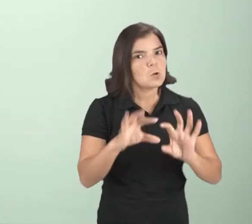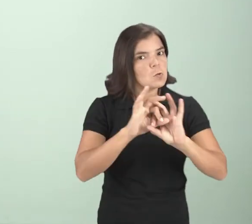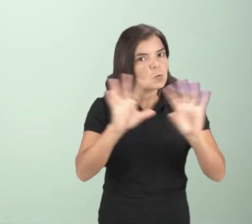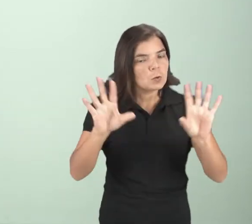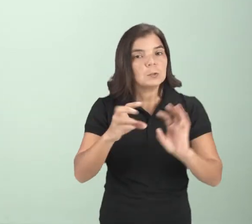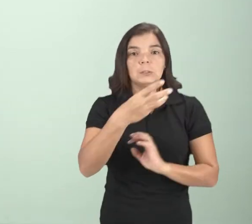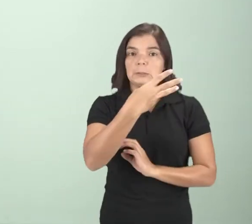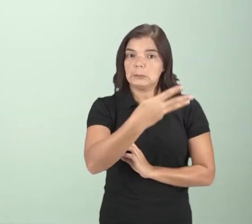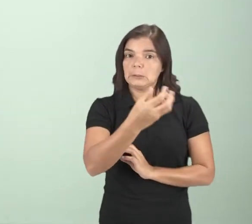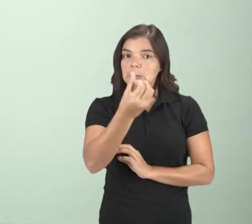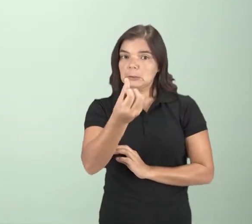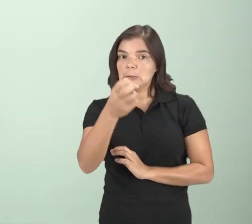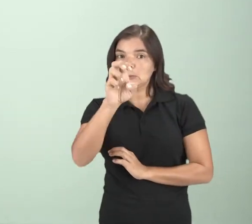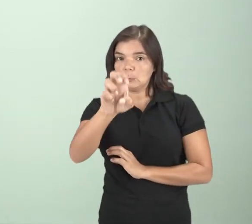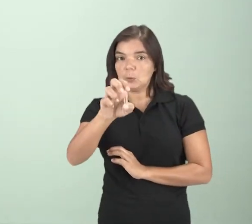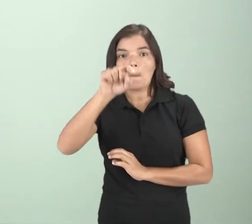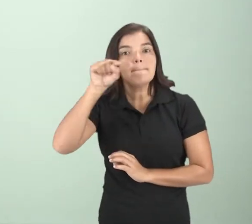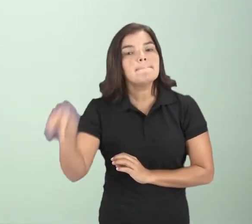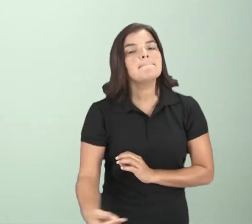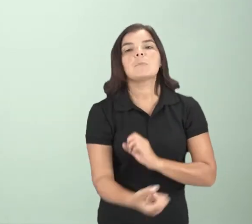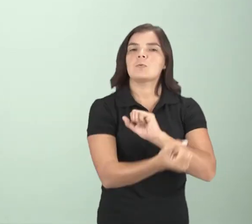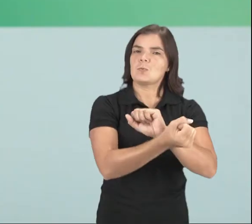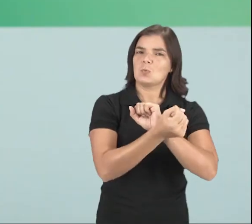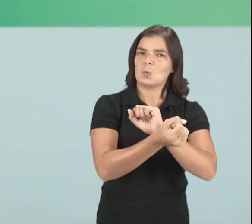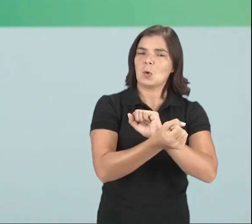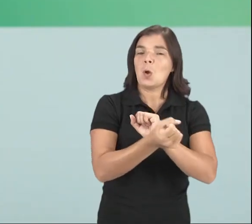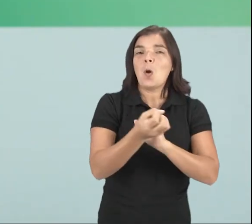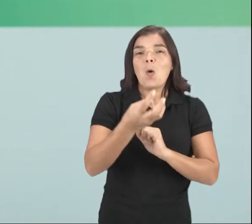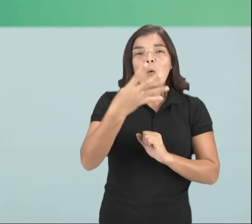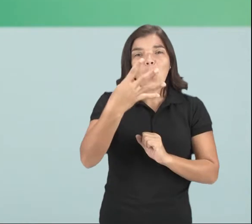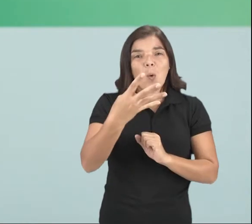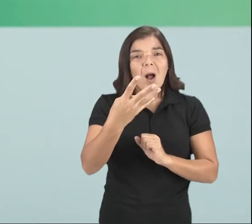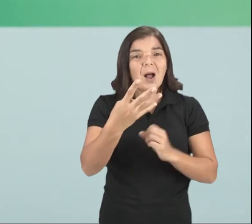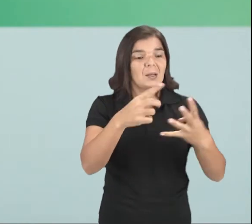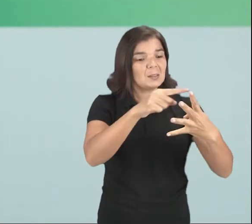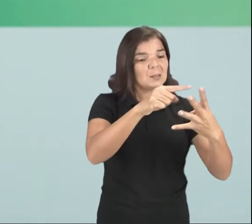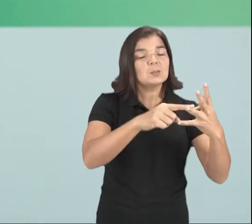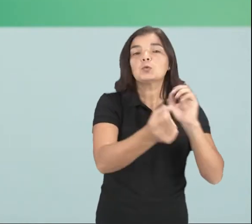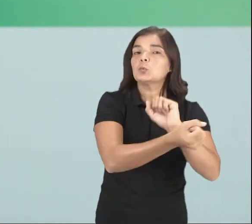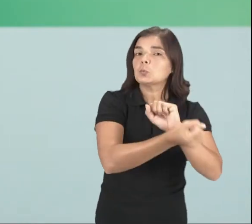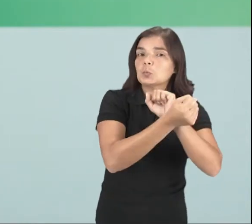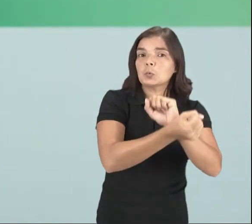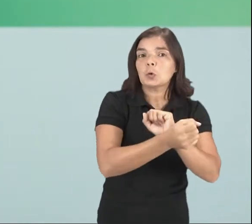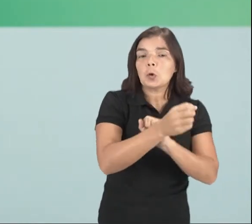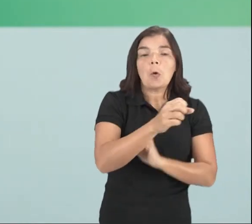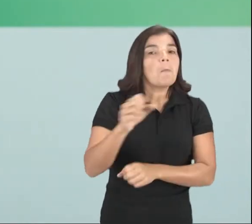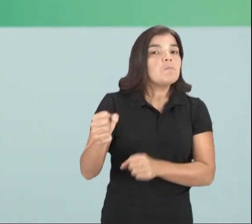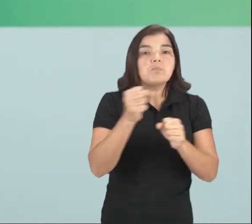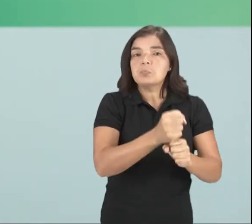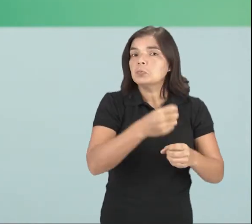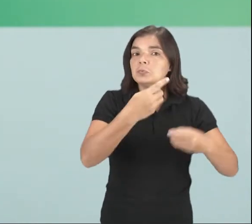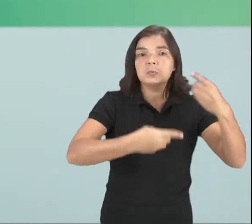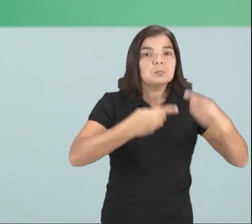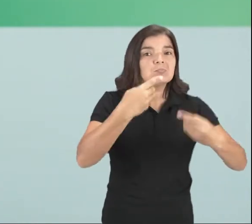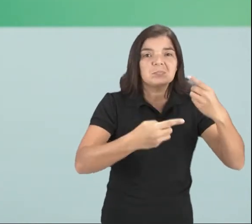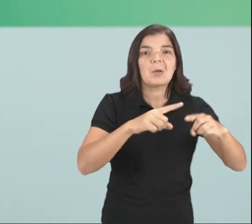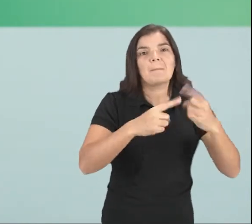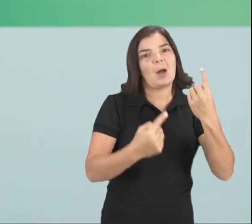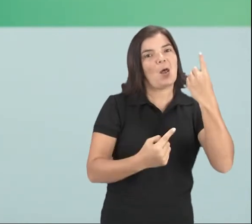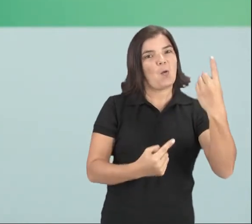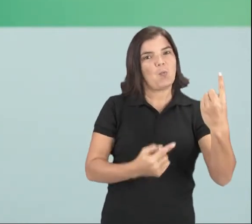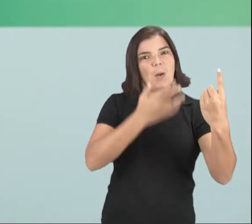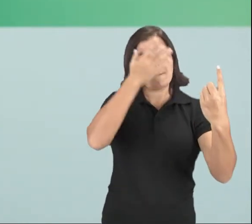livres, 365 mil escravos. Quase 4 escravos que não tinham nenhum poder político para um